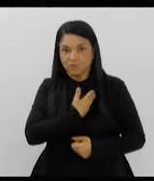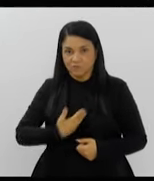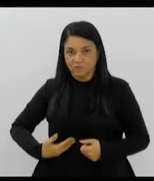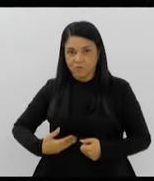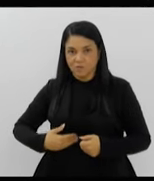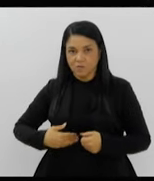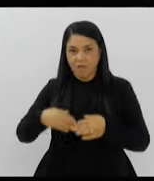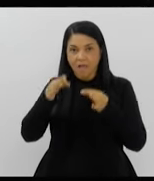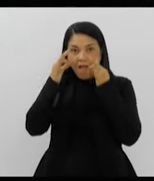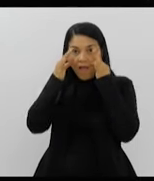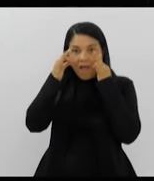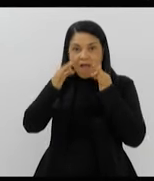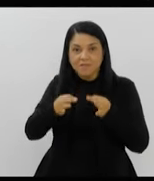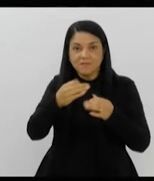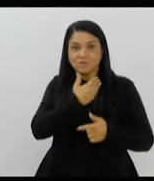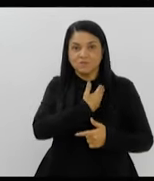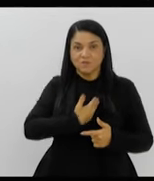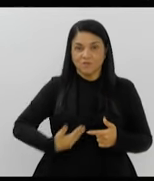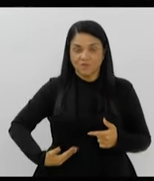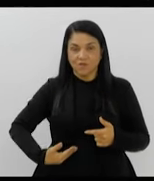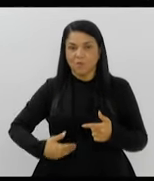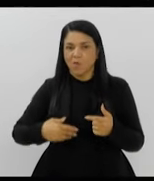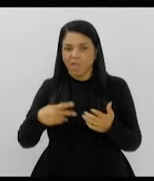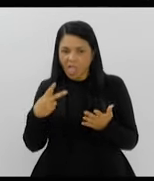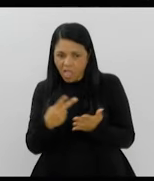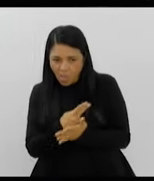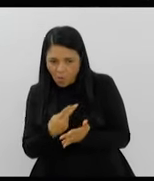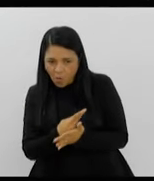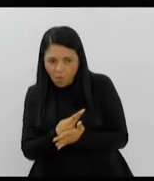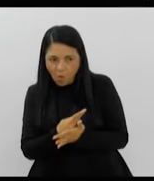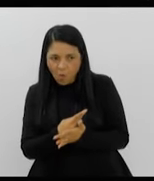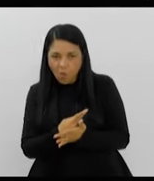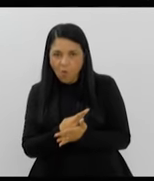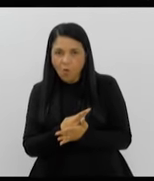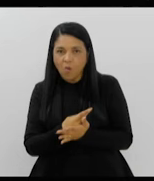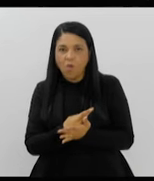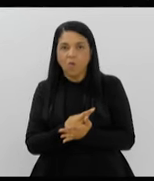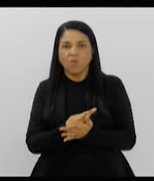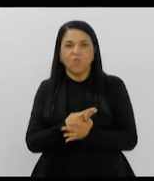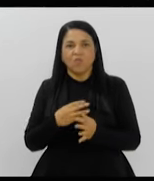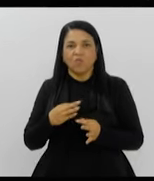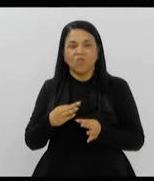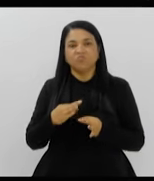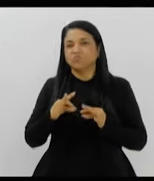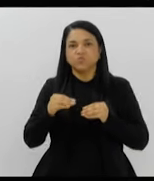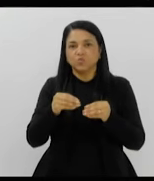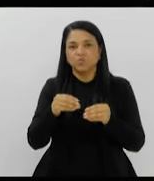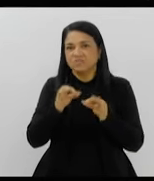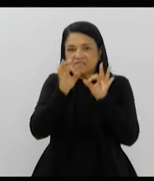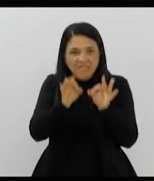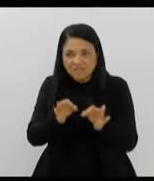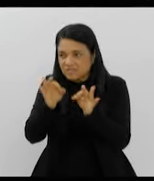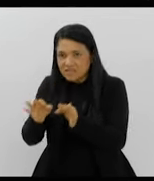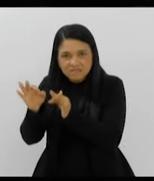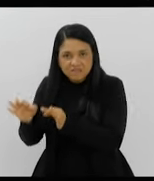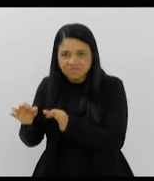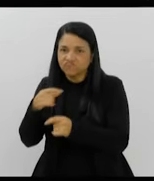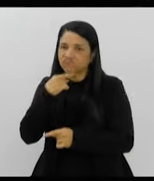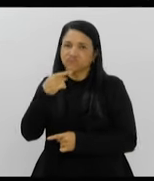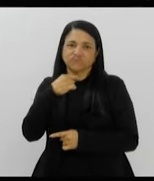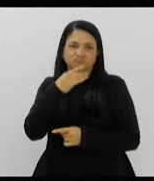atenção do governo quando ela erra, e não quando diz amém em tudo. Porque,